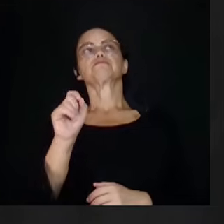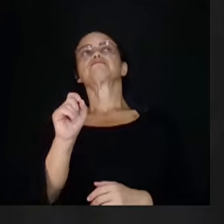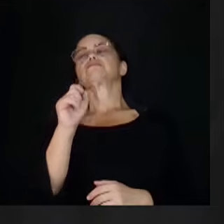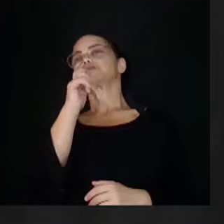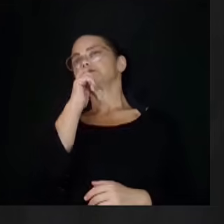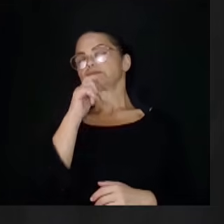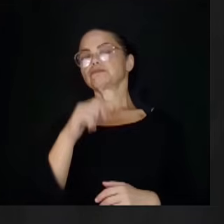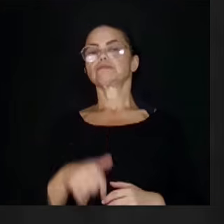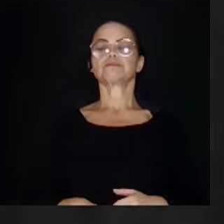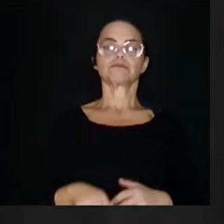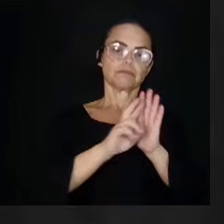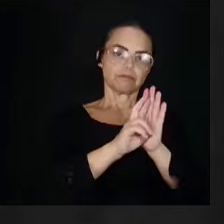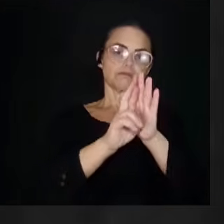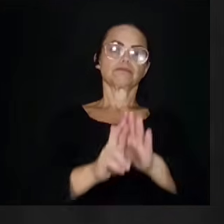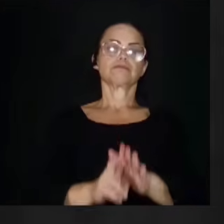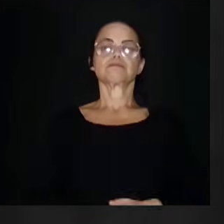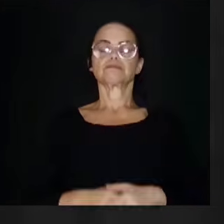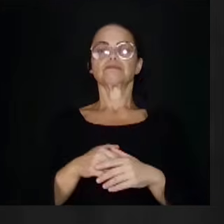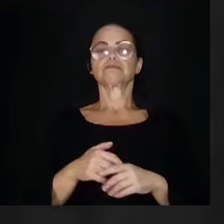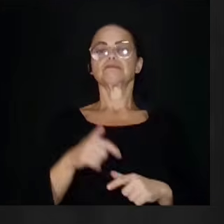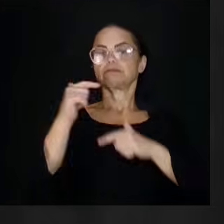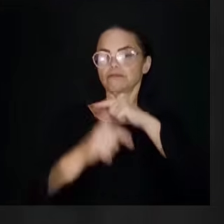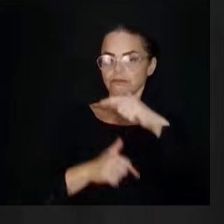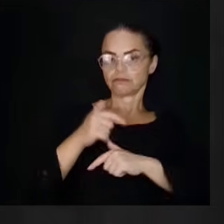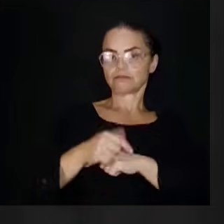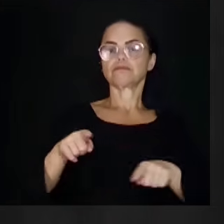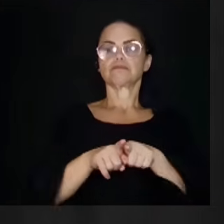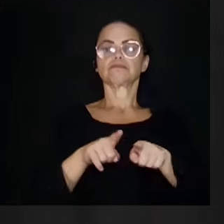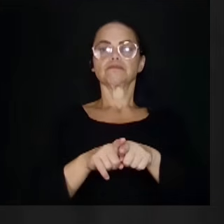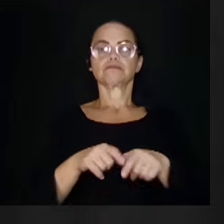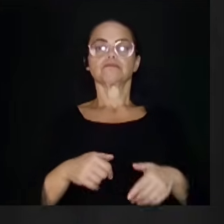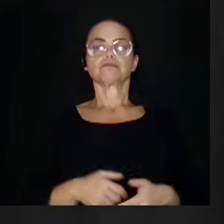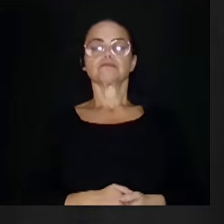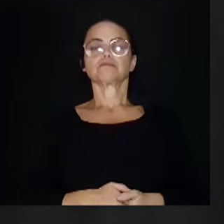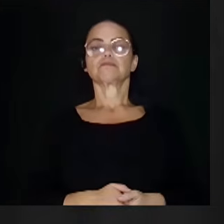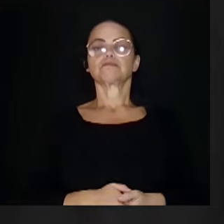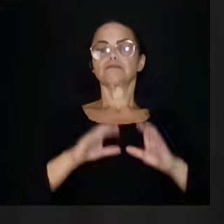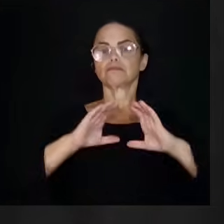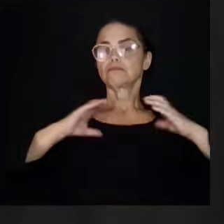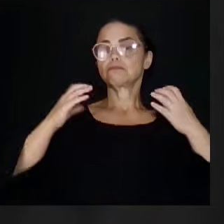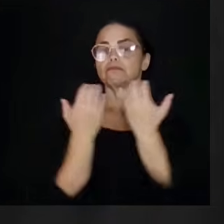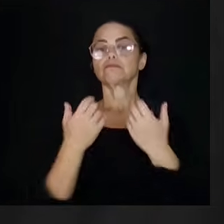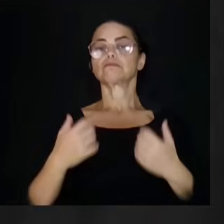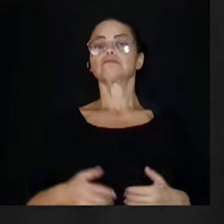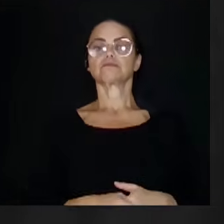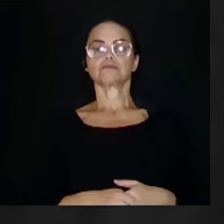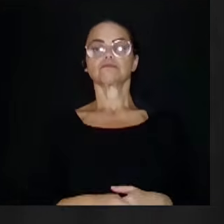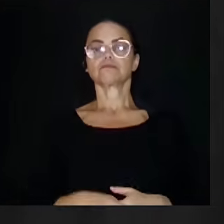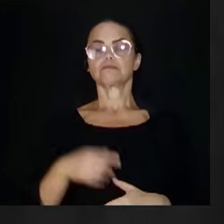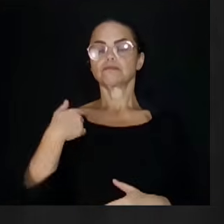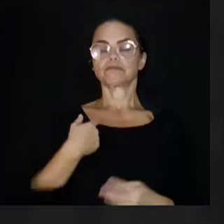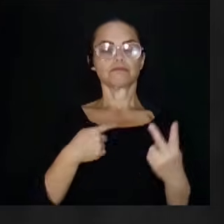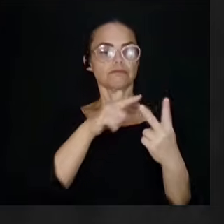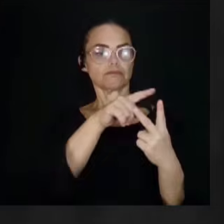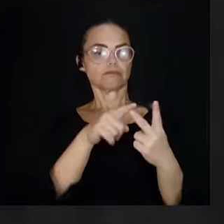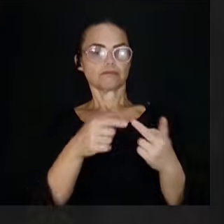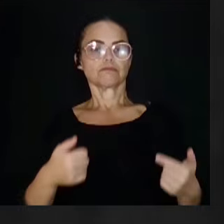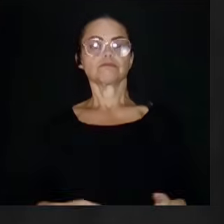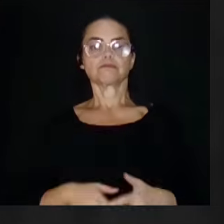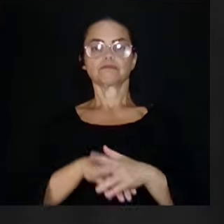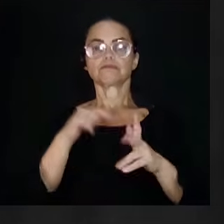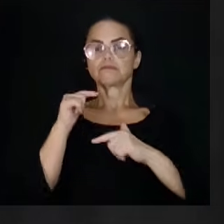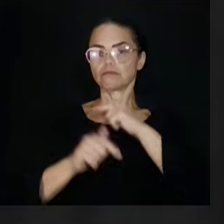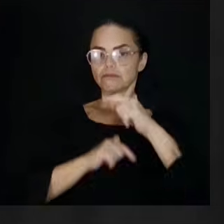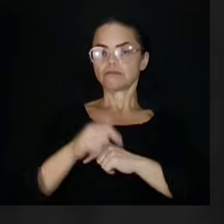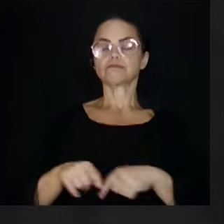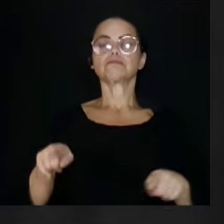representando também o trabalhador, eu faço um papel nessas conferências, um papel que eu uso os dois lados, porque eu sou trabalhadora, mas eu também sou usuária